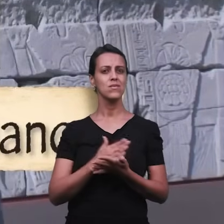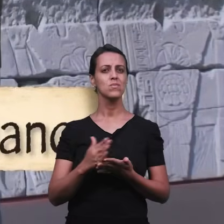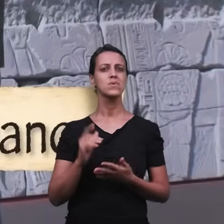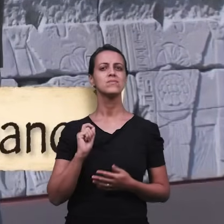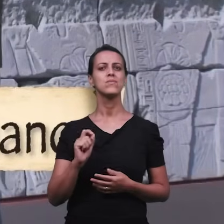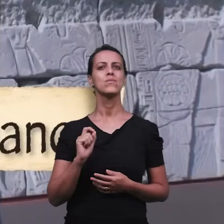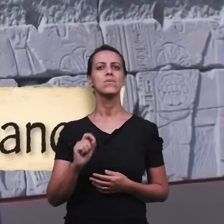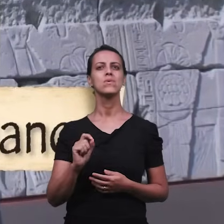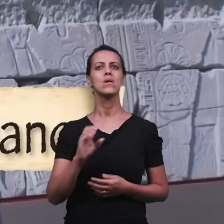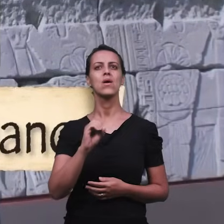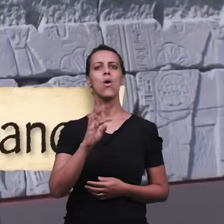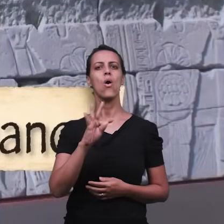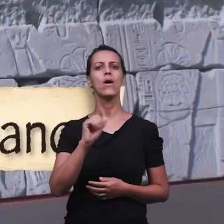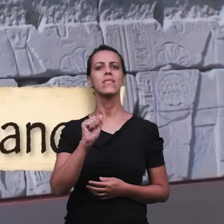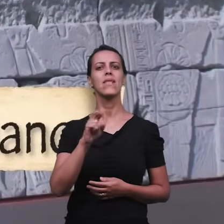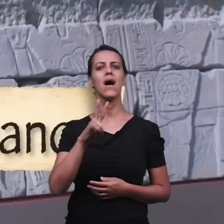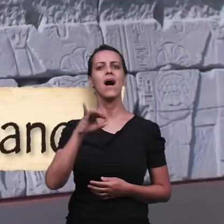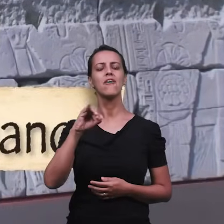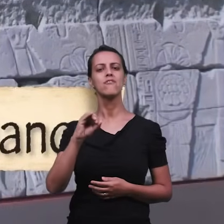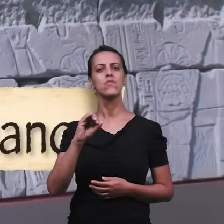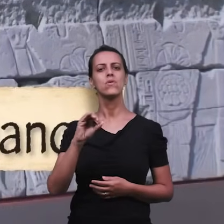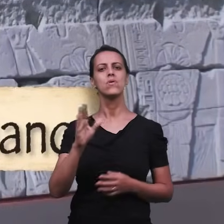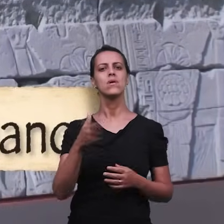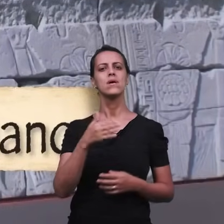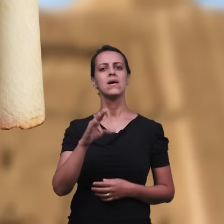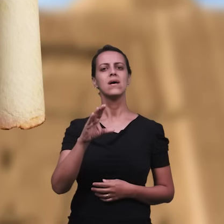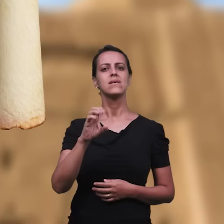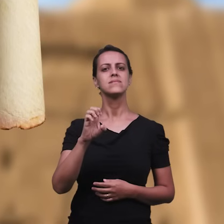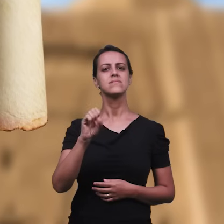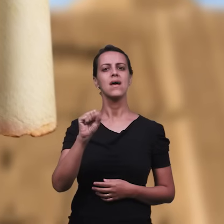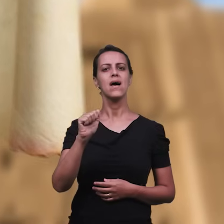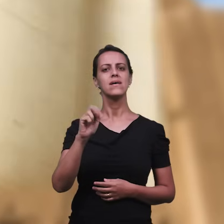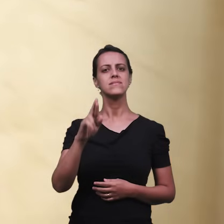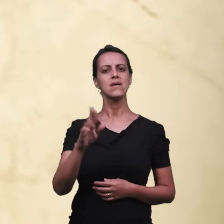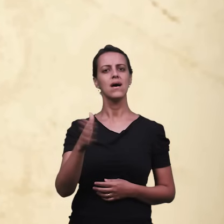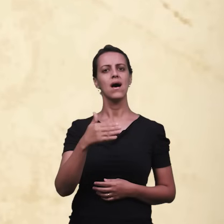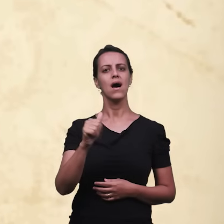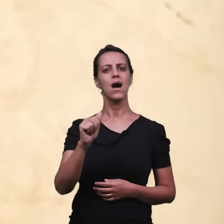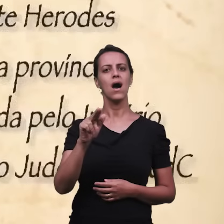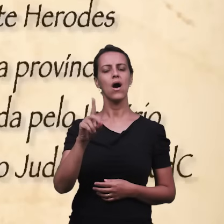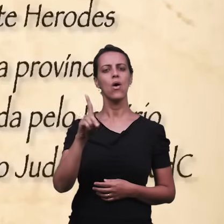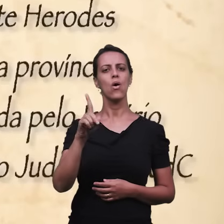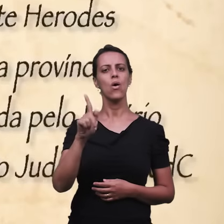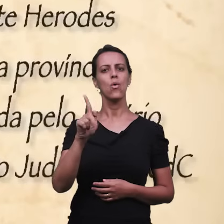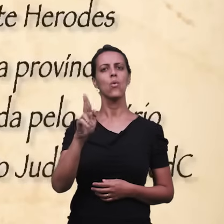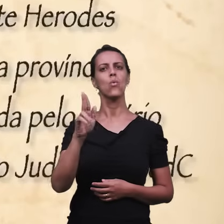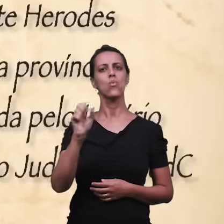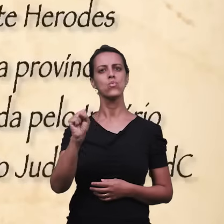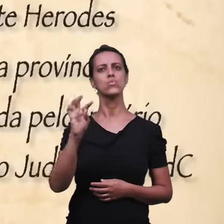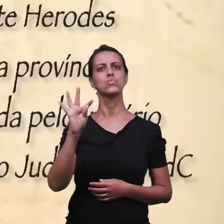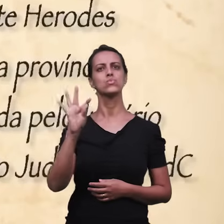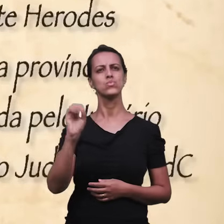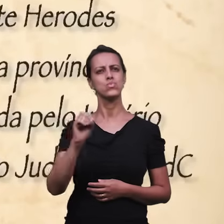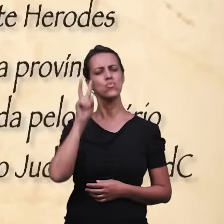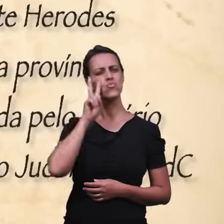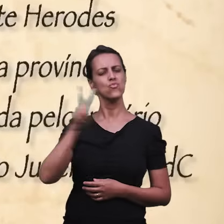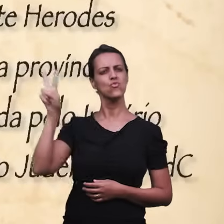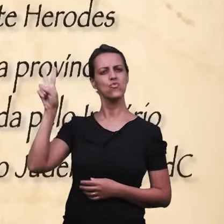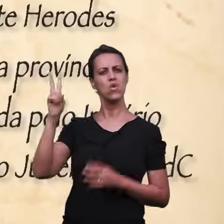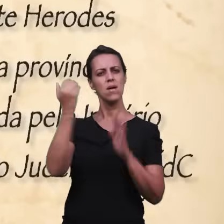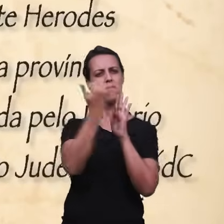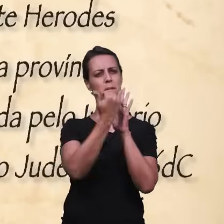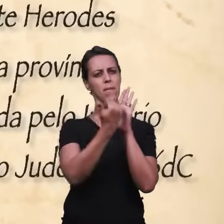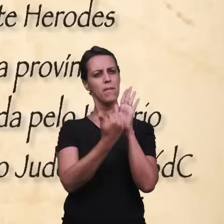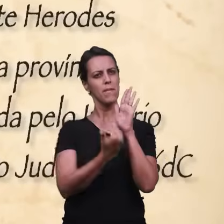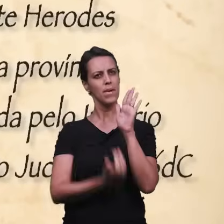chamar Otávio César Augusto. Nós vamos ver uma tabelinha, que nós vamos colocar no ar agora, uma tabelinha. O